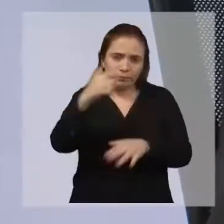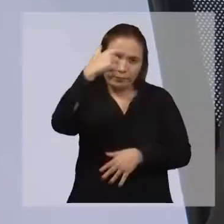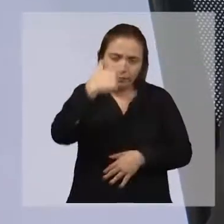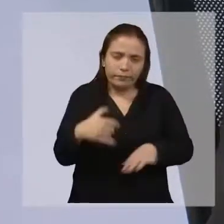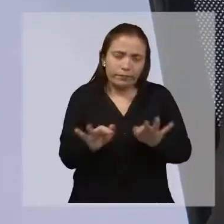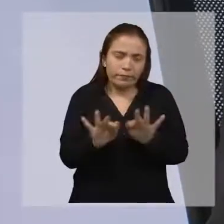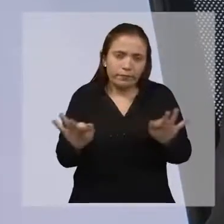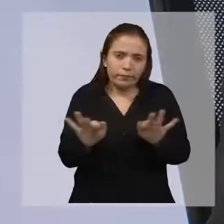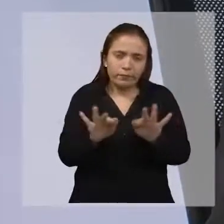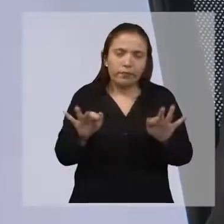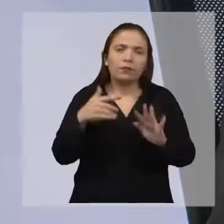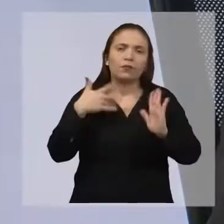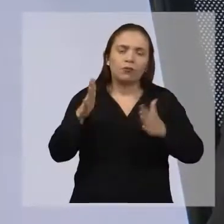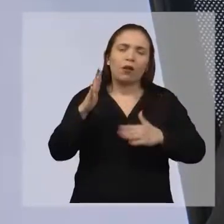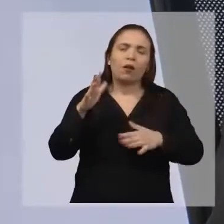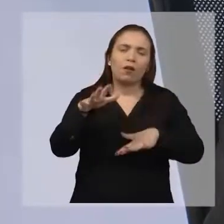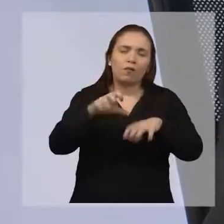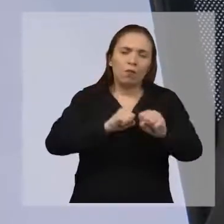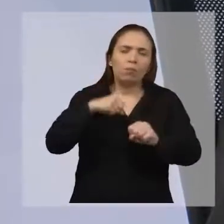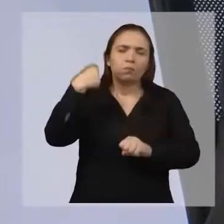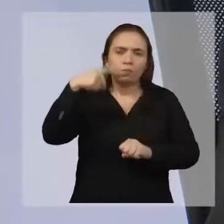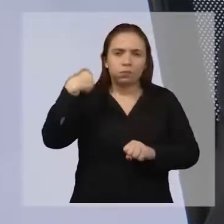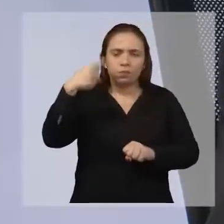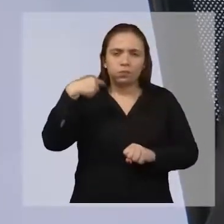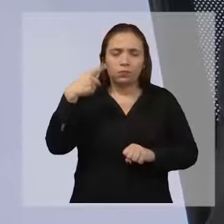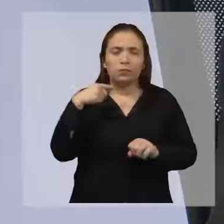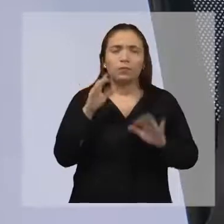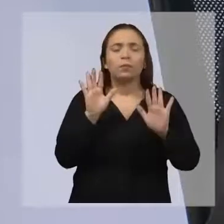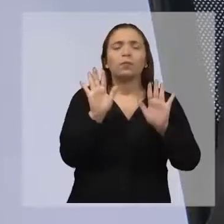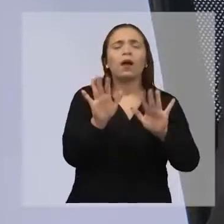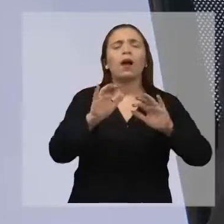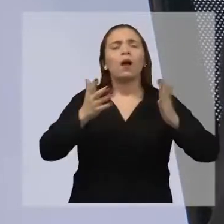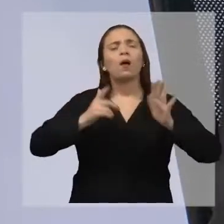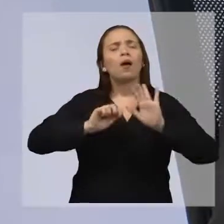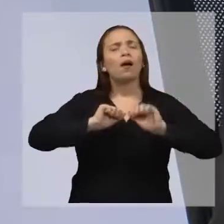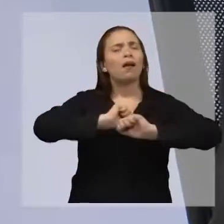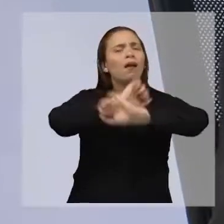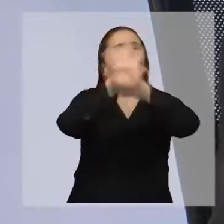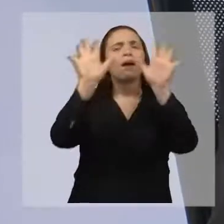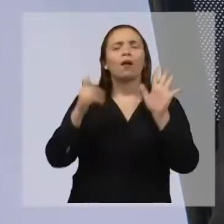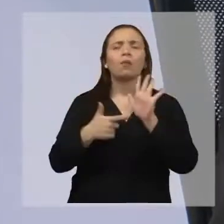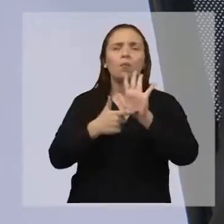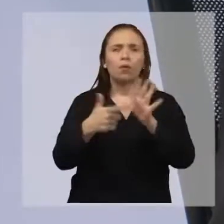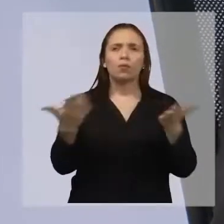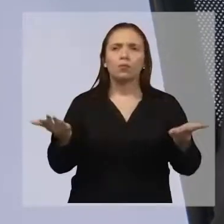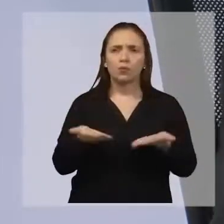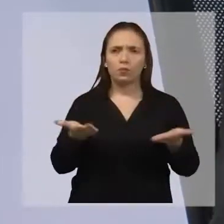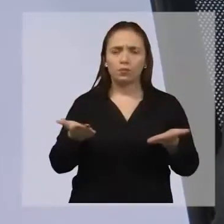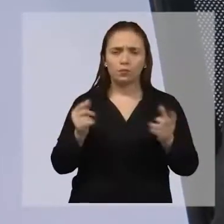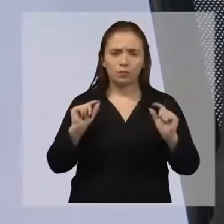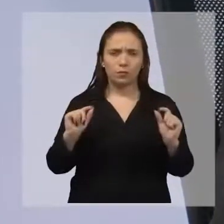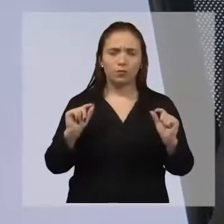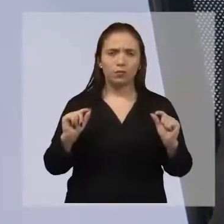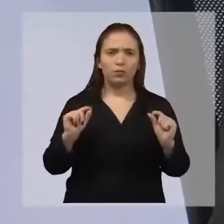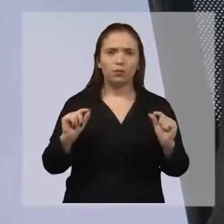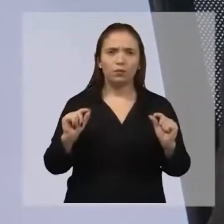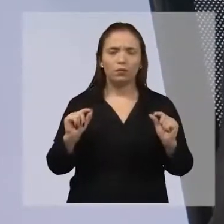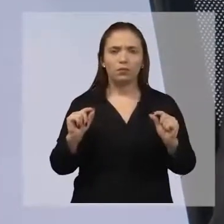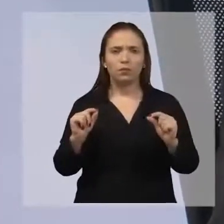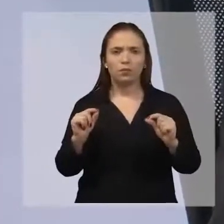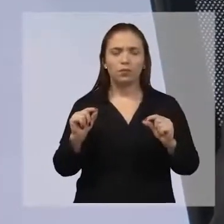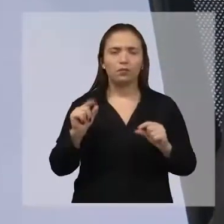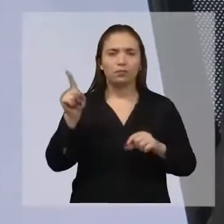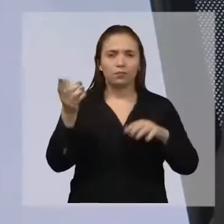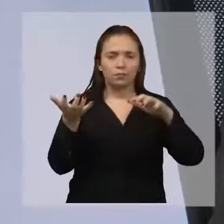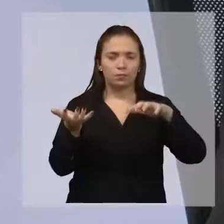Direito, mas é claro que houve ditadura, porque é a eliminação do parlamento. Começa